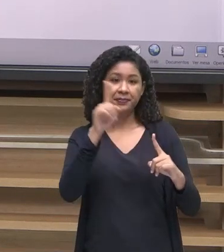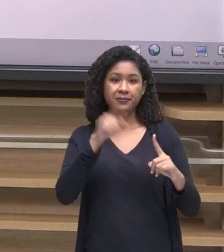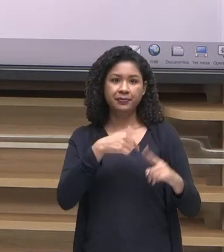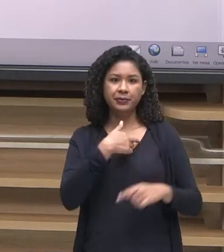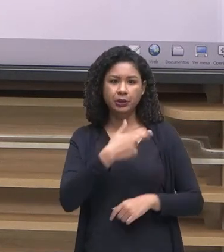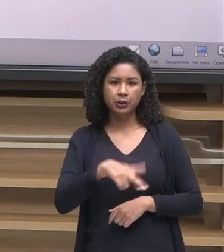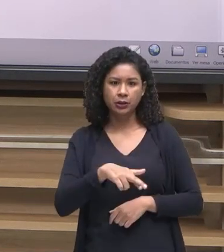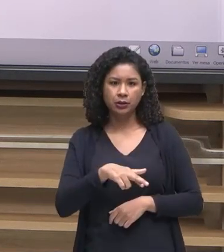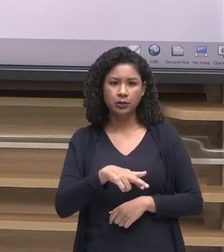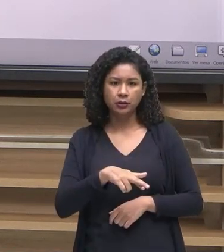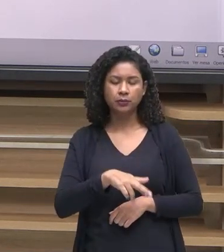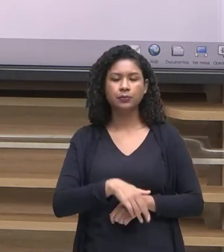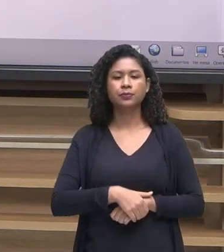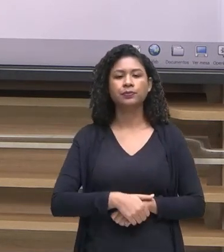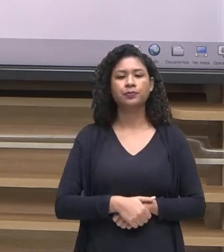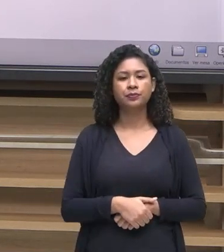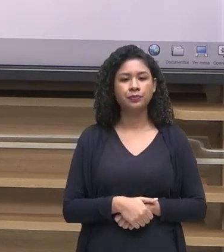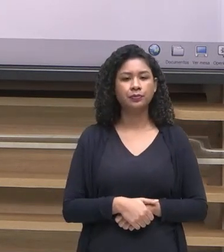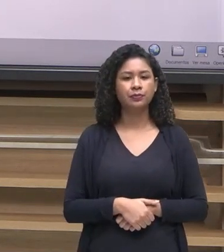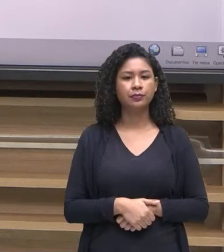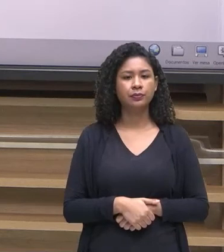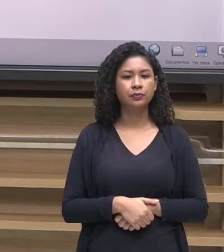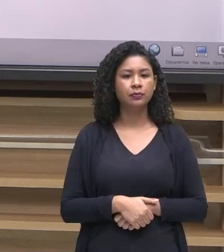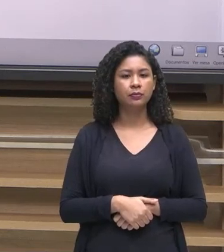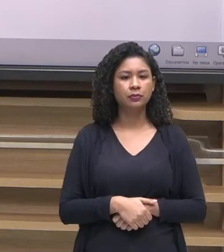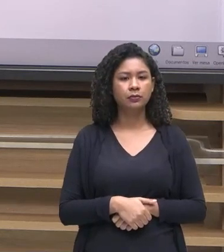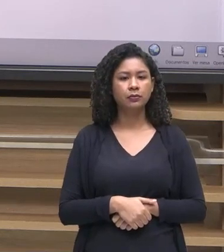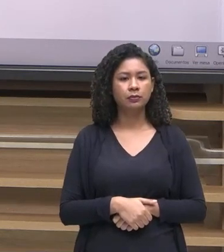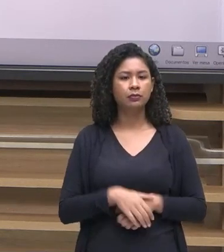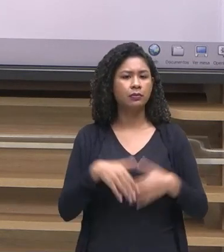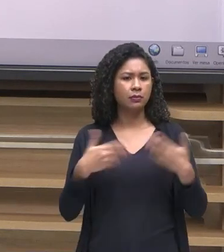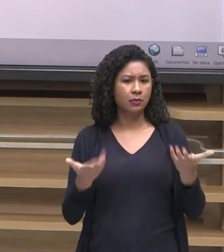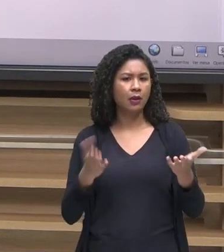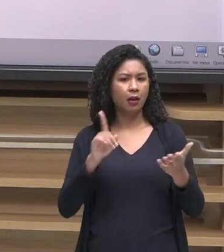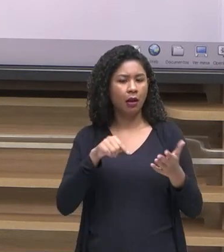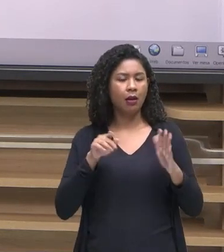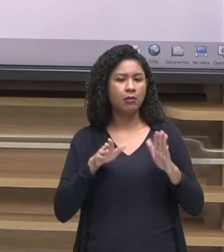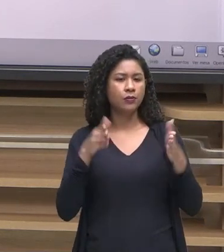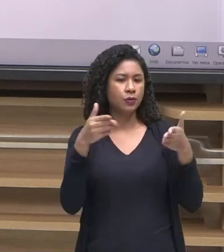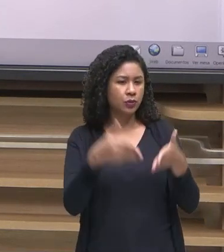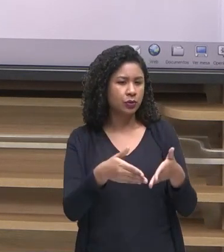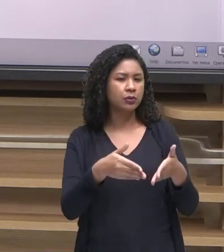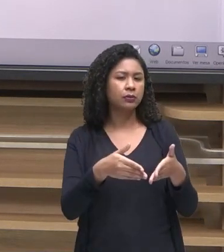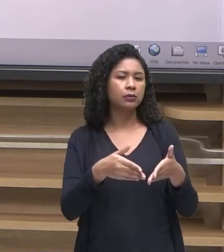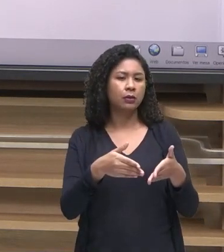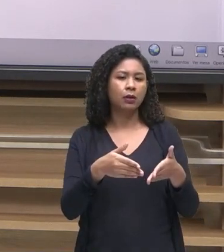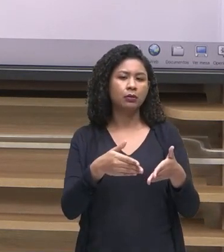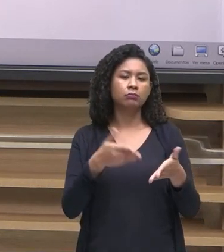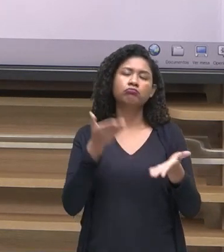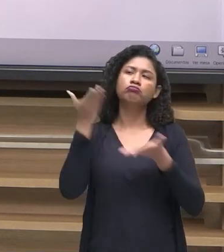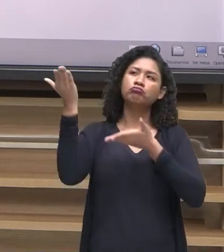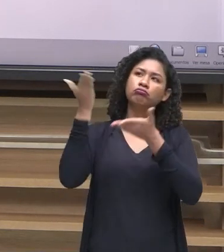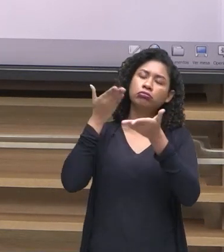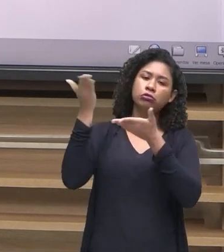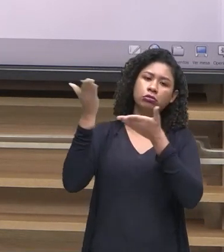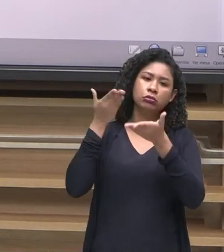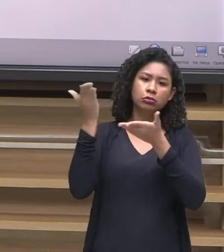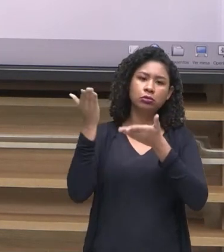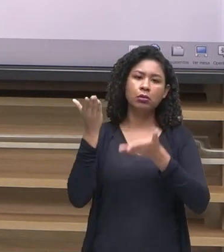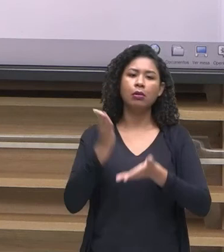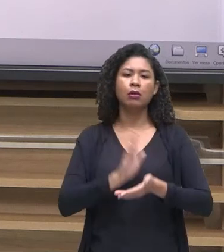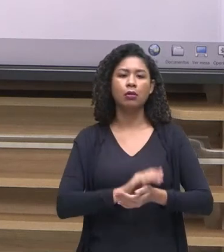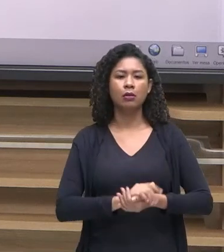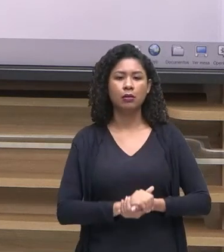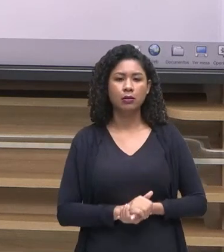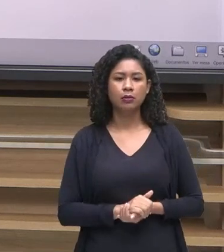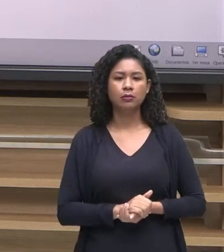Toda igreja é uma religião, então eu acho que a exclusividade esse relacionamento entre